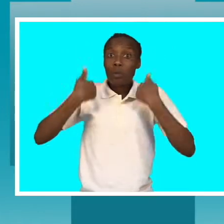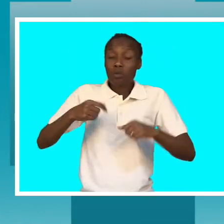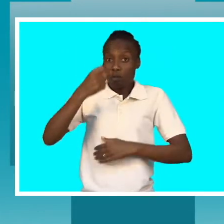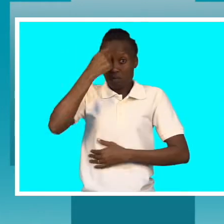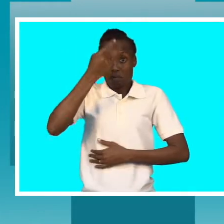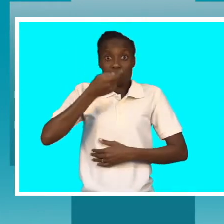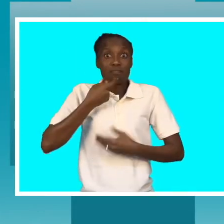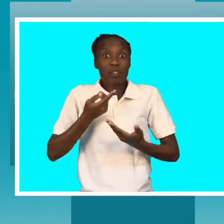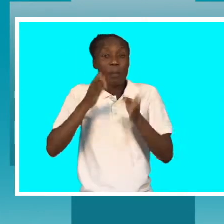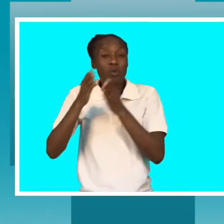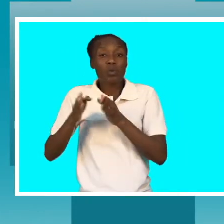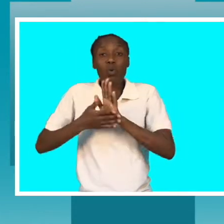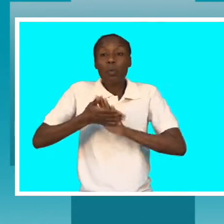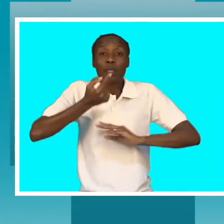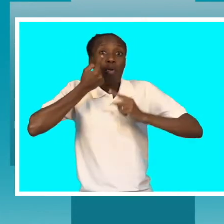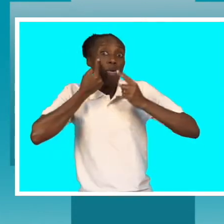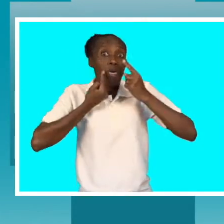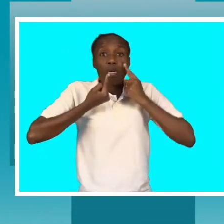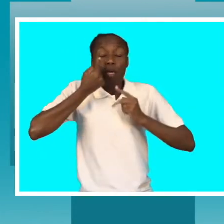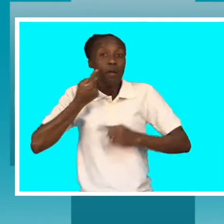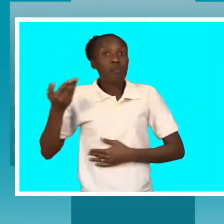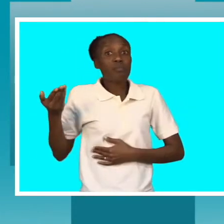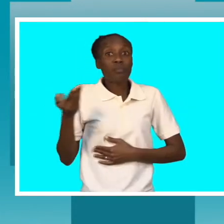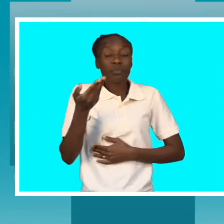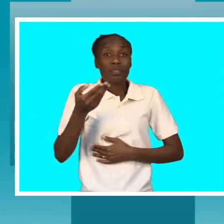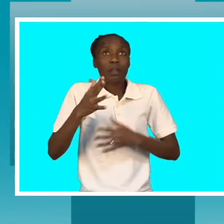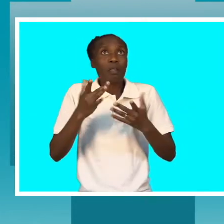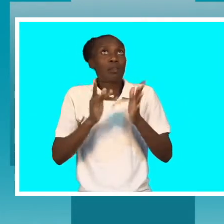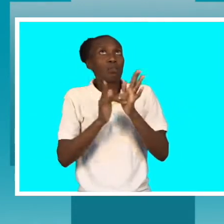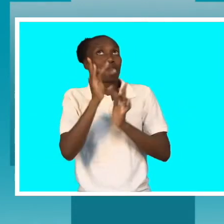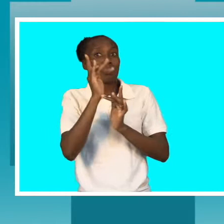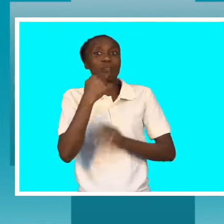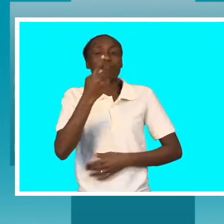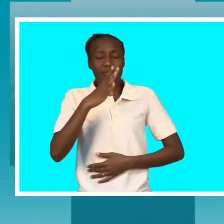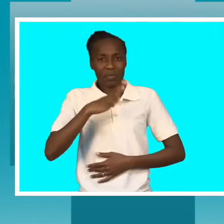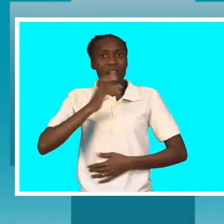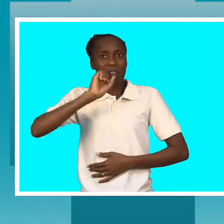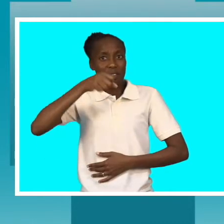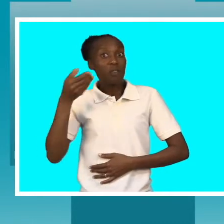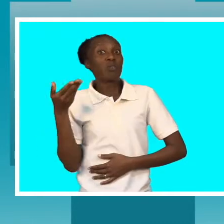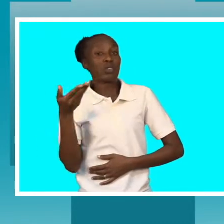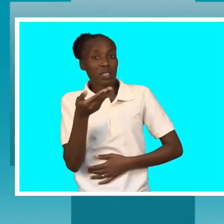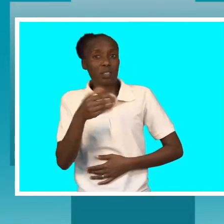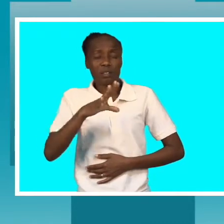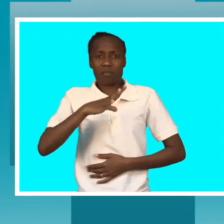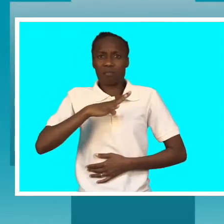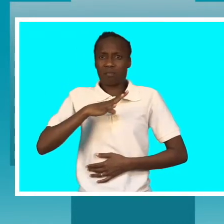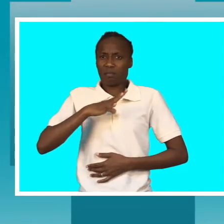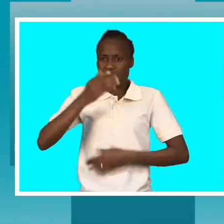Eu não nada. Eu disse, vou morrer. E assim, assim, não. Eu não sabia nada. Só que eu para